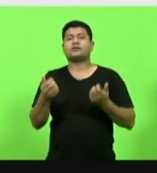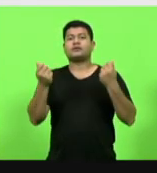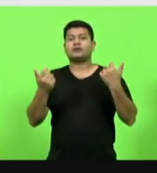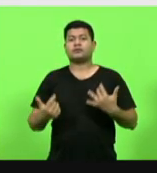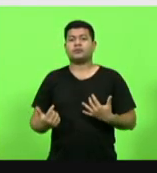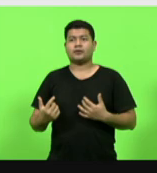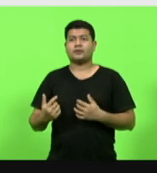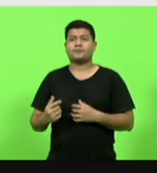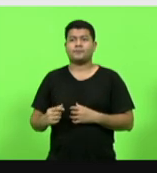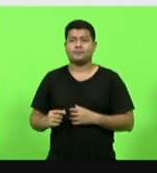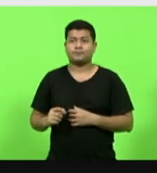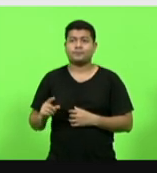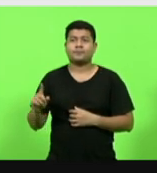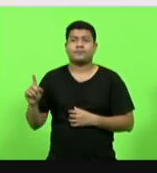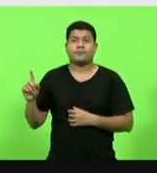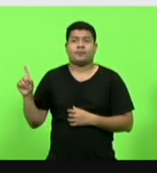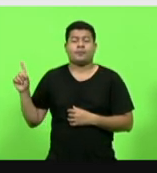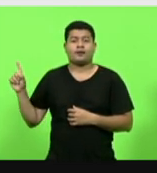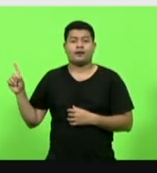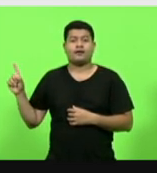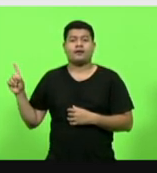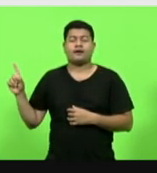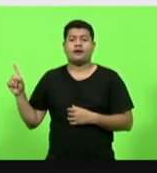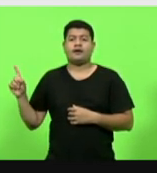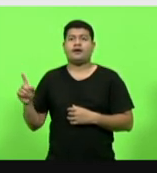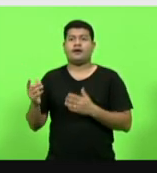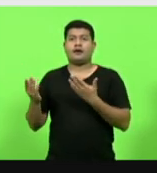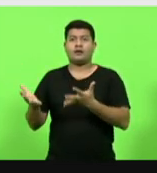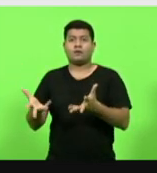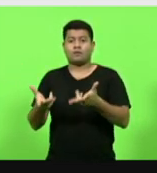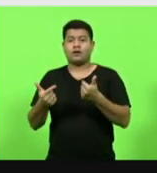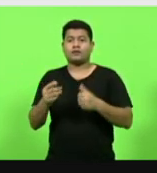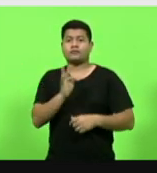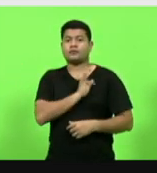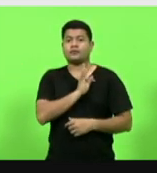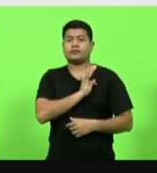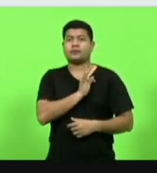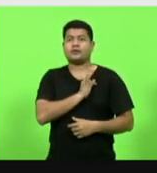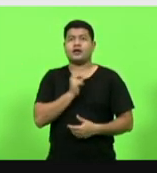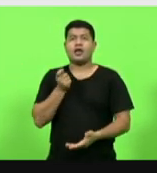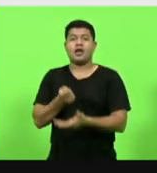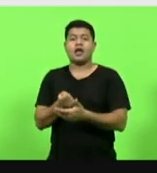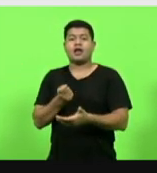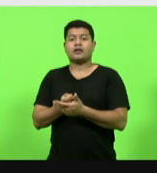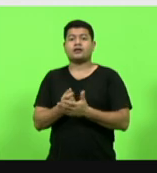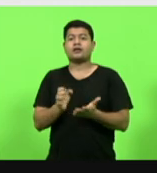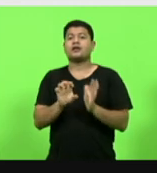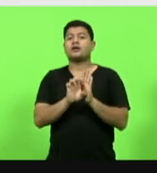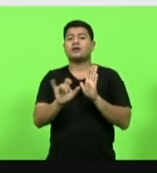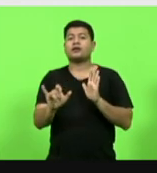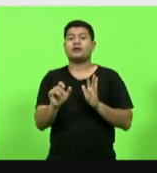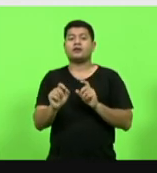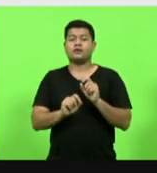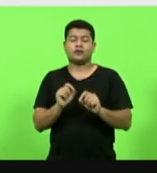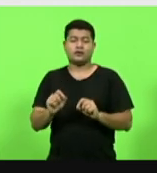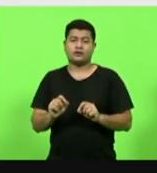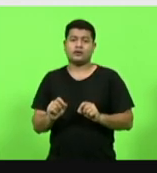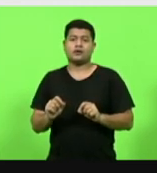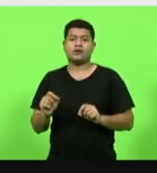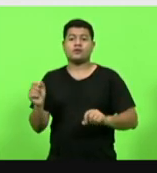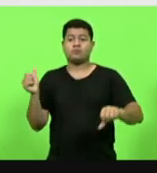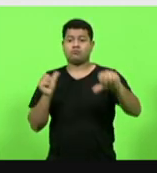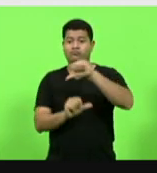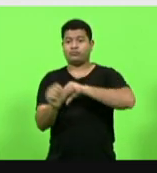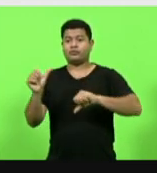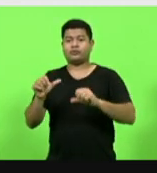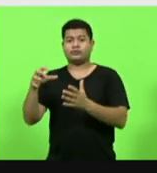Qualificação técnica. A qualificação técnica exigida no edital para trocar o Centro de Eventos